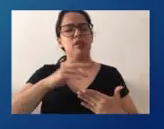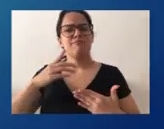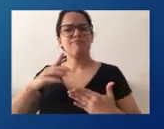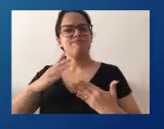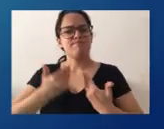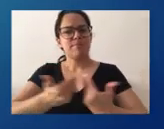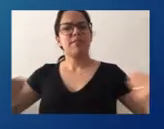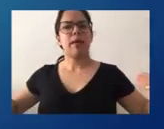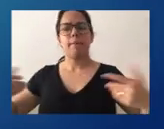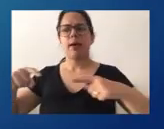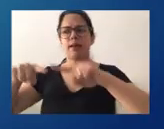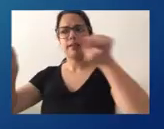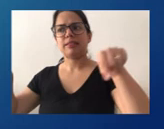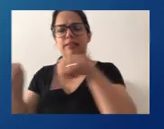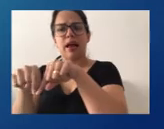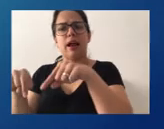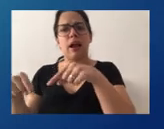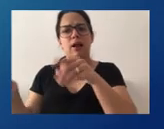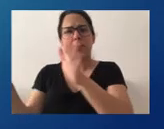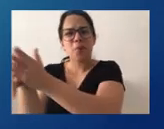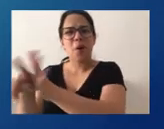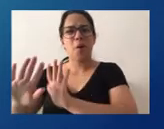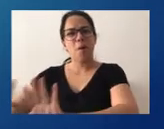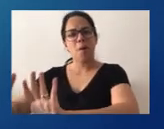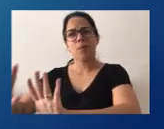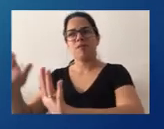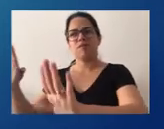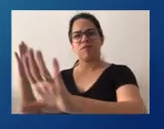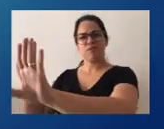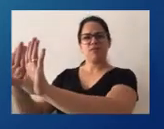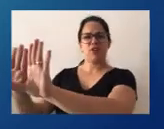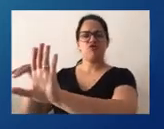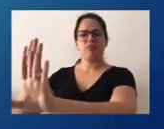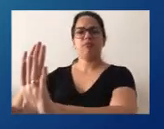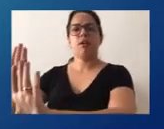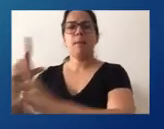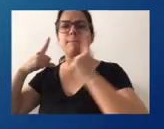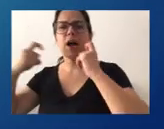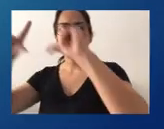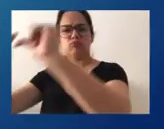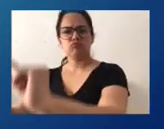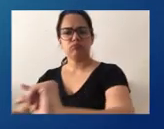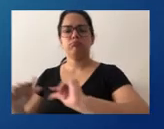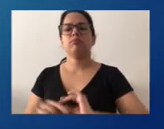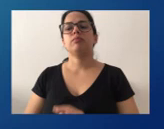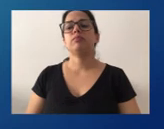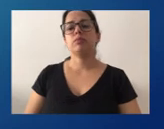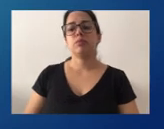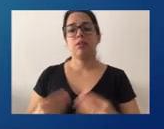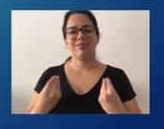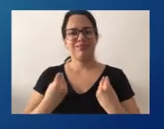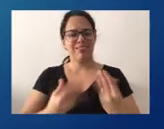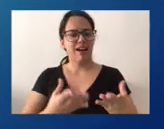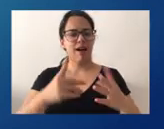num local ali que possa isolar um pouco desse barulho, era uma medida interessante. Bem, fornecimento de EPIs, no caso,